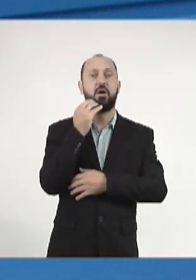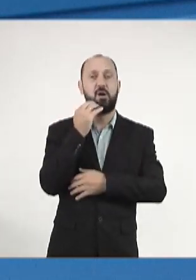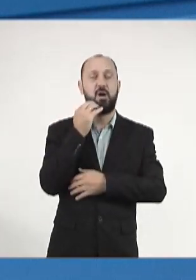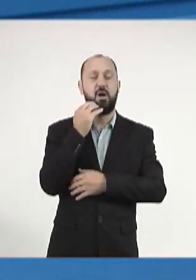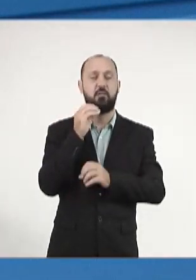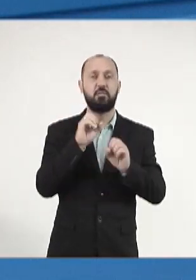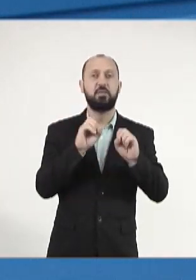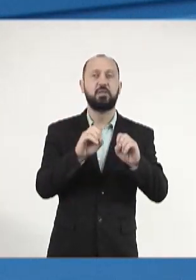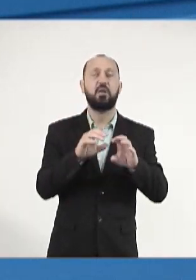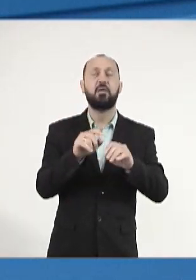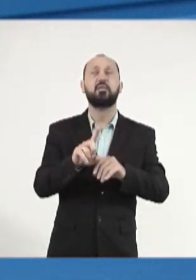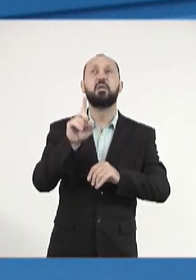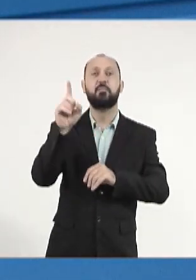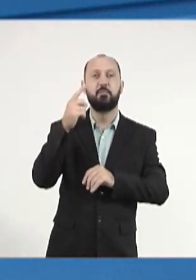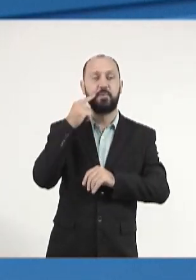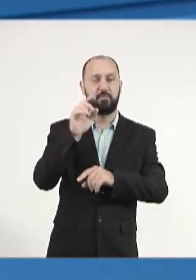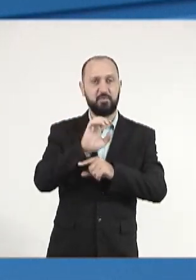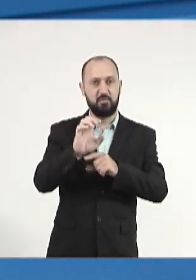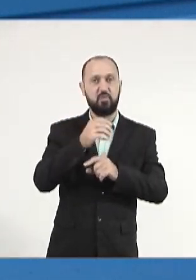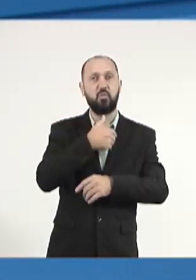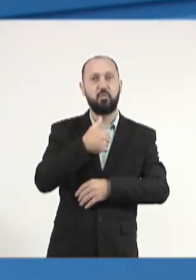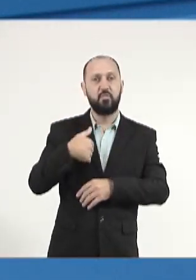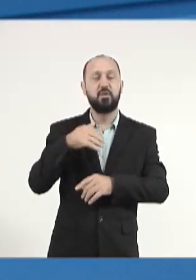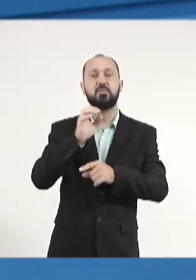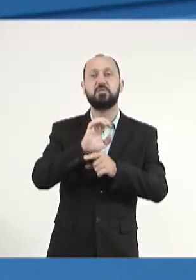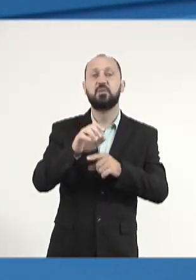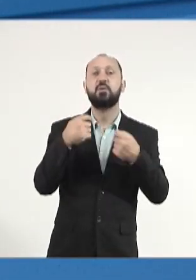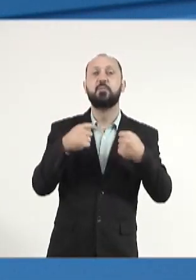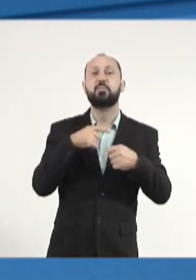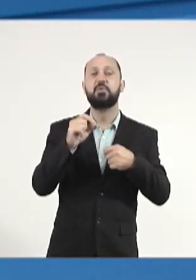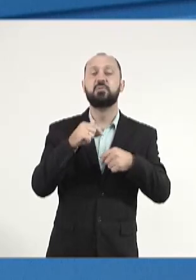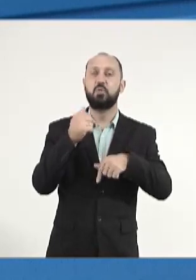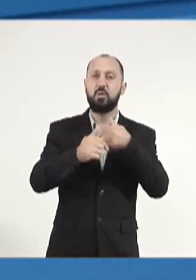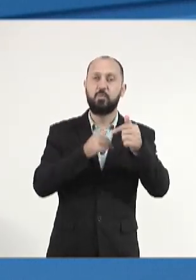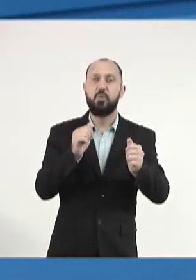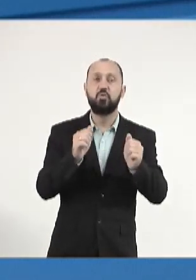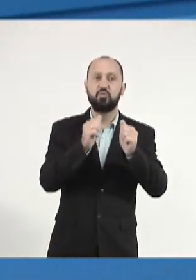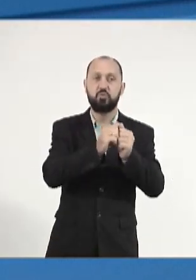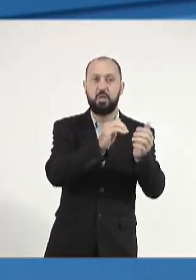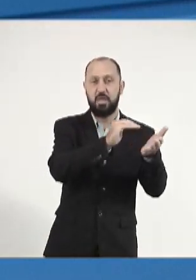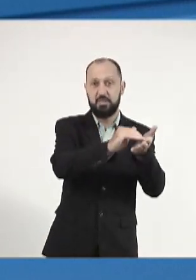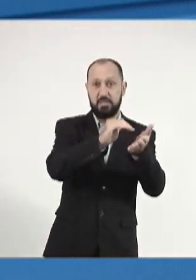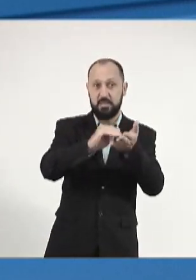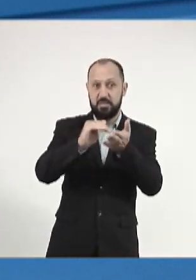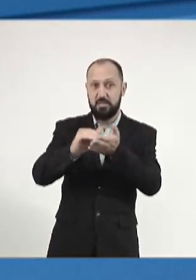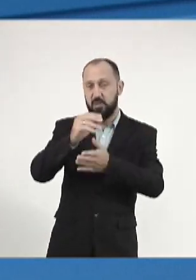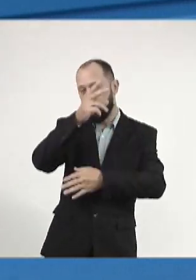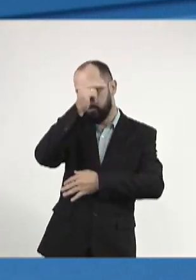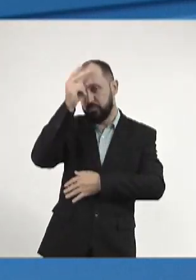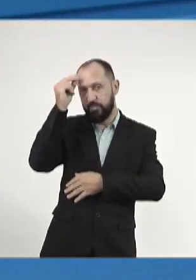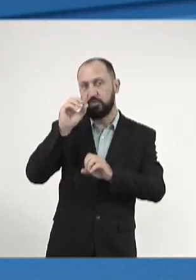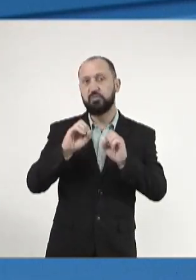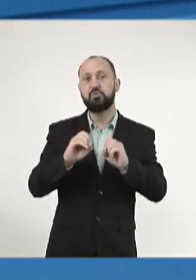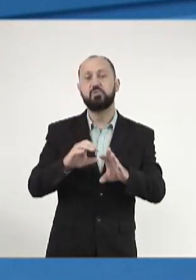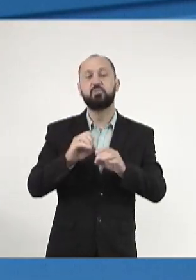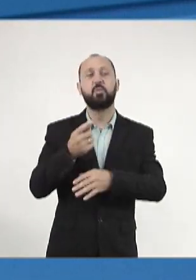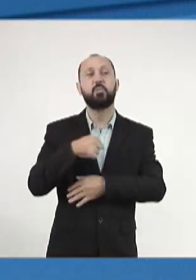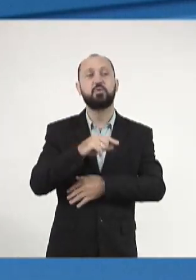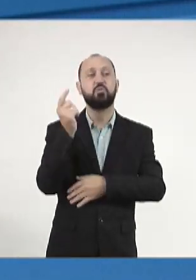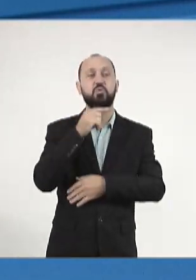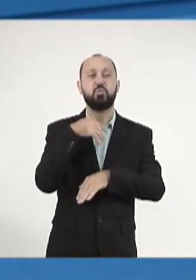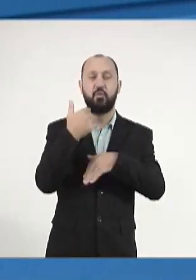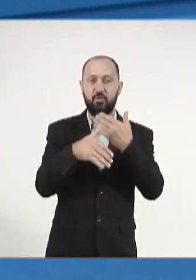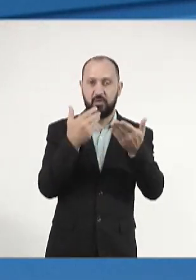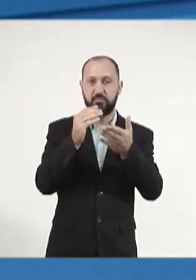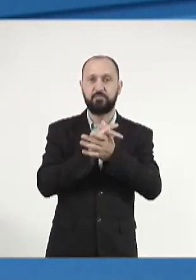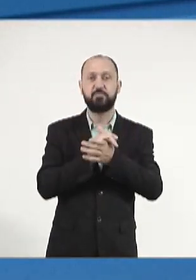aprendizado também para a rede estadual. Então, o governo do Estado precisa ter uma atuação junto às secretarias municipais de educação para a gente